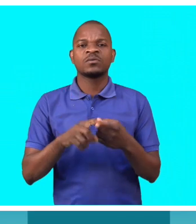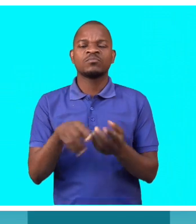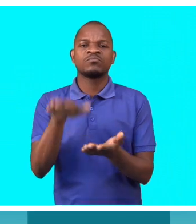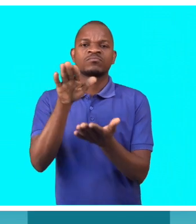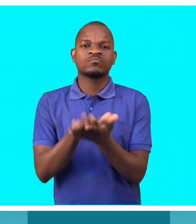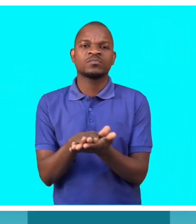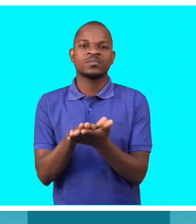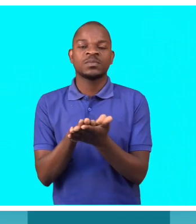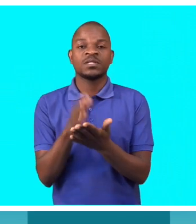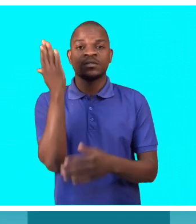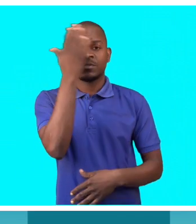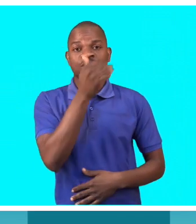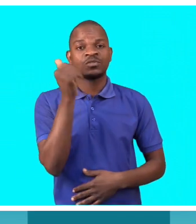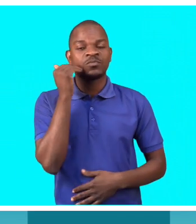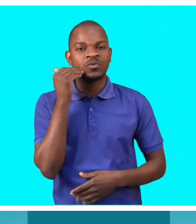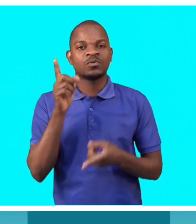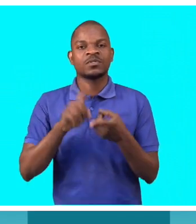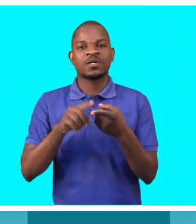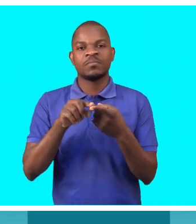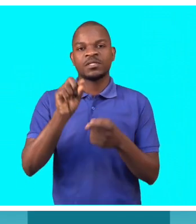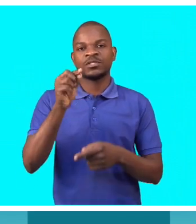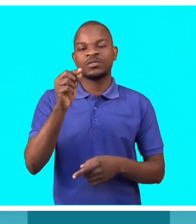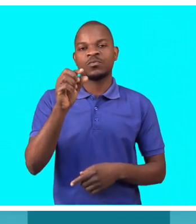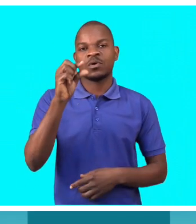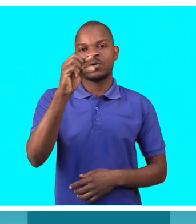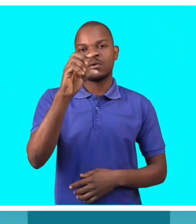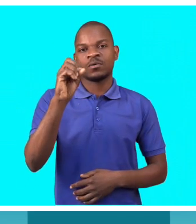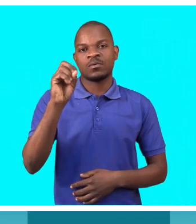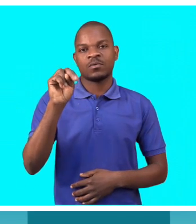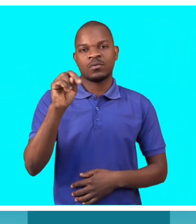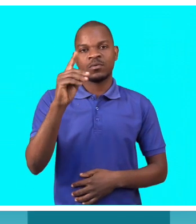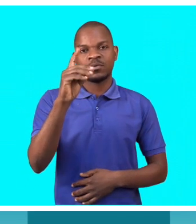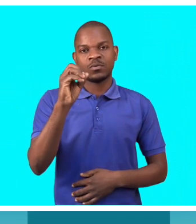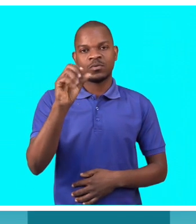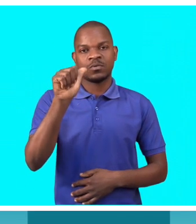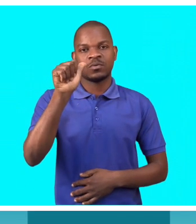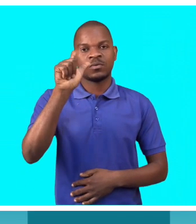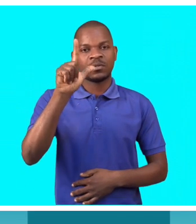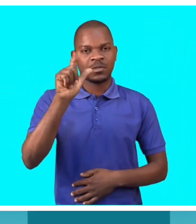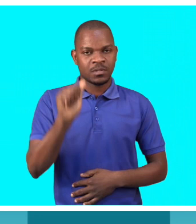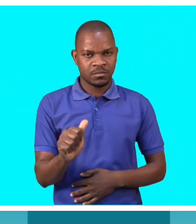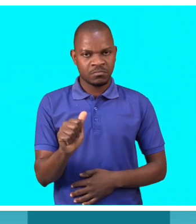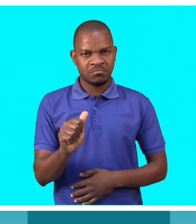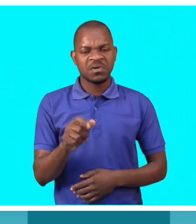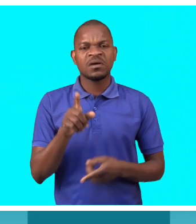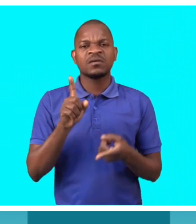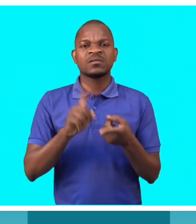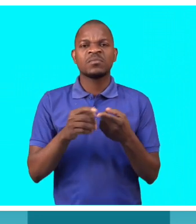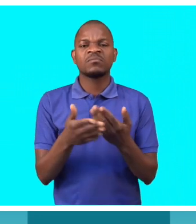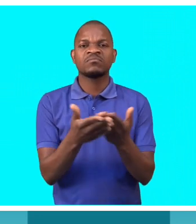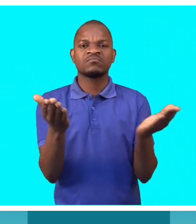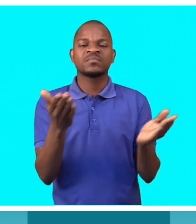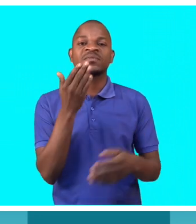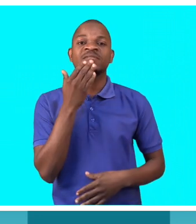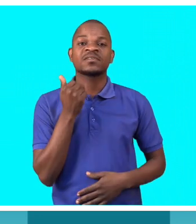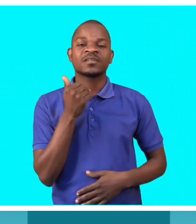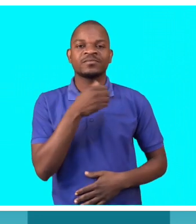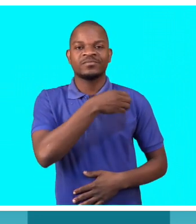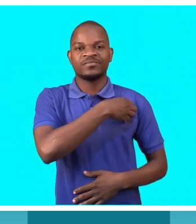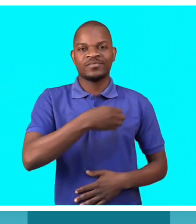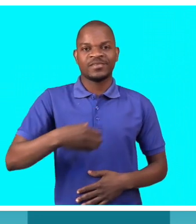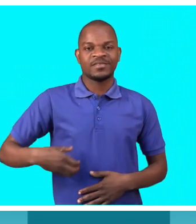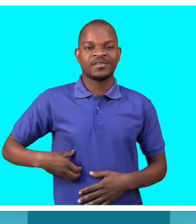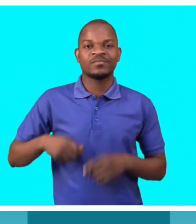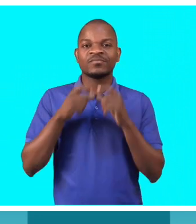com palco os municípios de Chimoio e Gondola e vai contar na cerimónia de abertura com a presença do chefe do